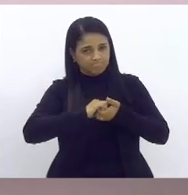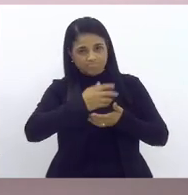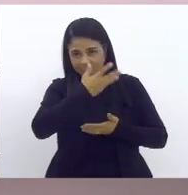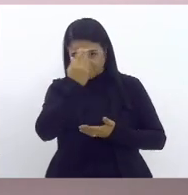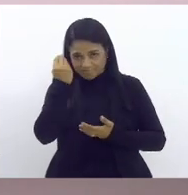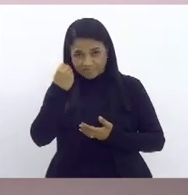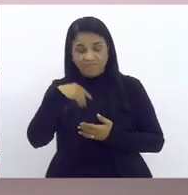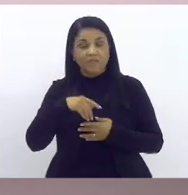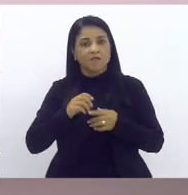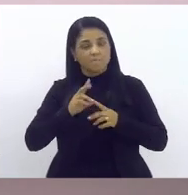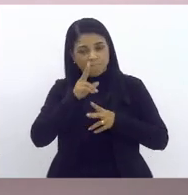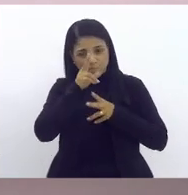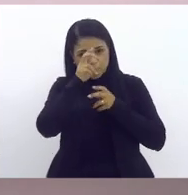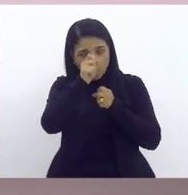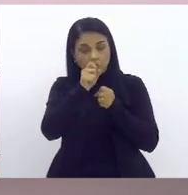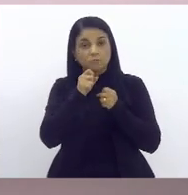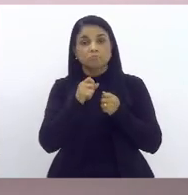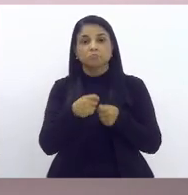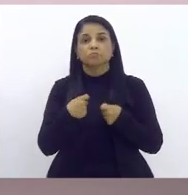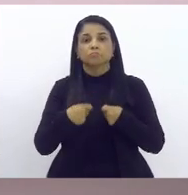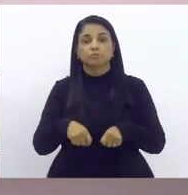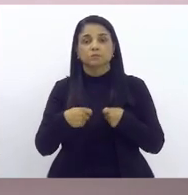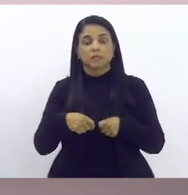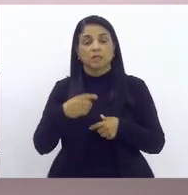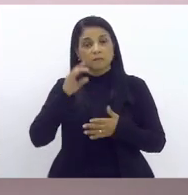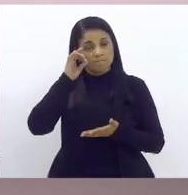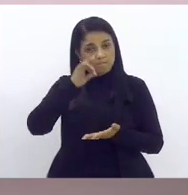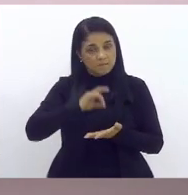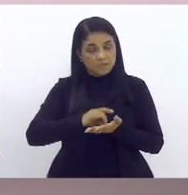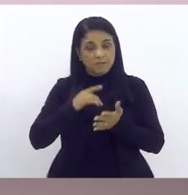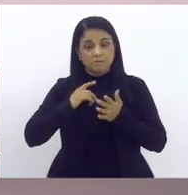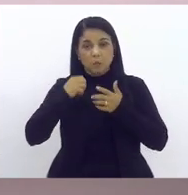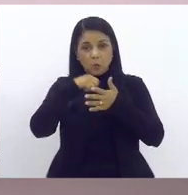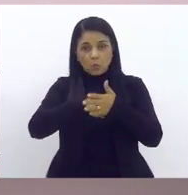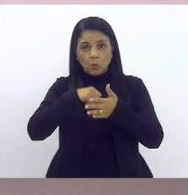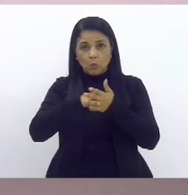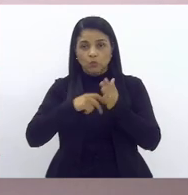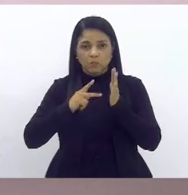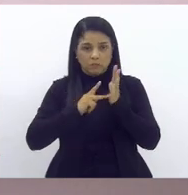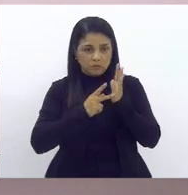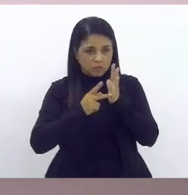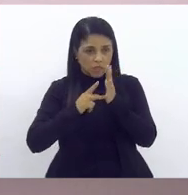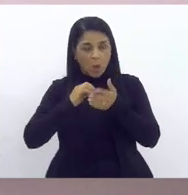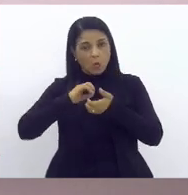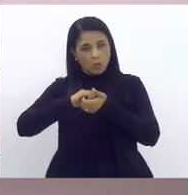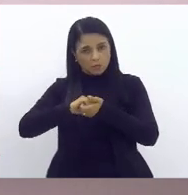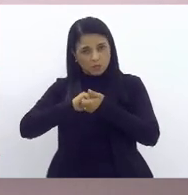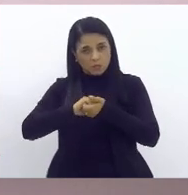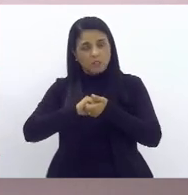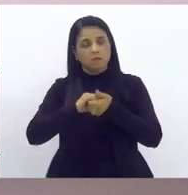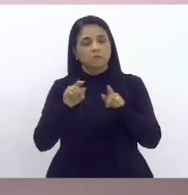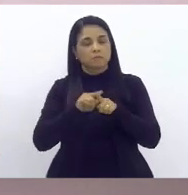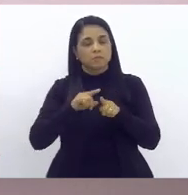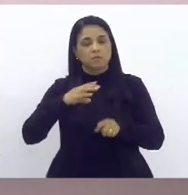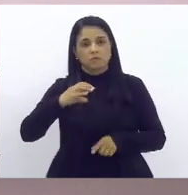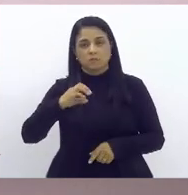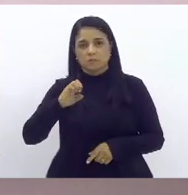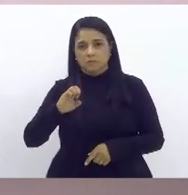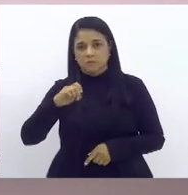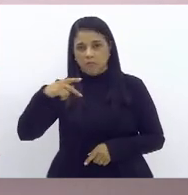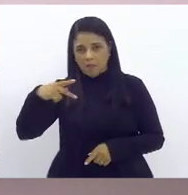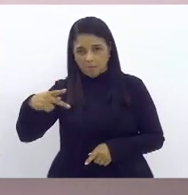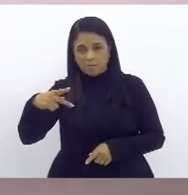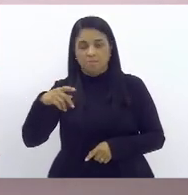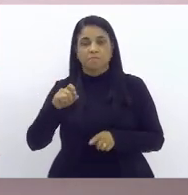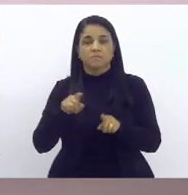muito potente, porque, na verdade, eu venho da luta sindical, cumprimento todos os companheiros e companheiras do CEP